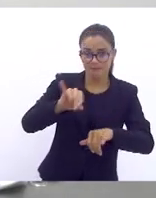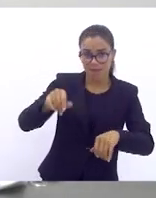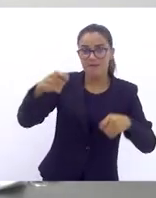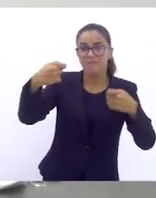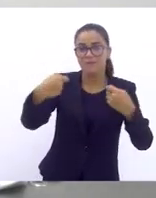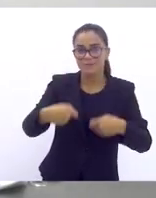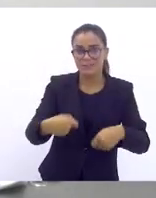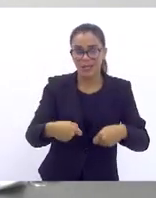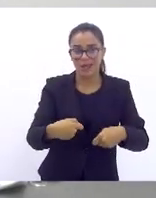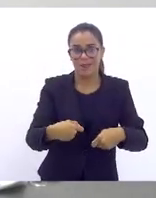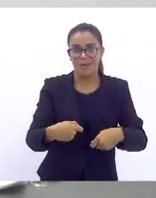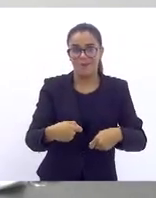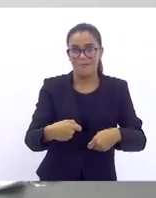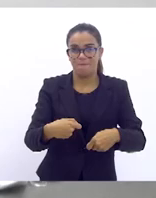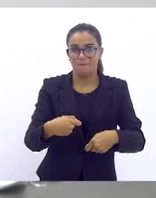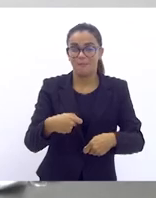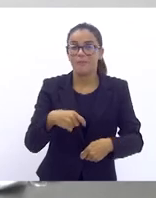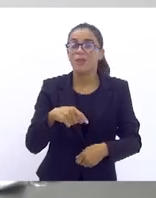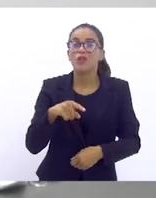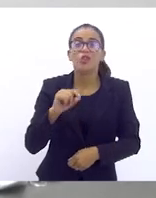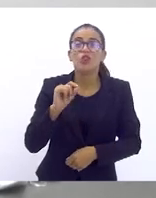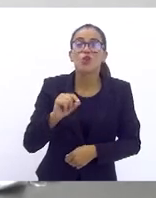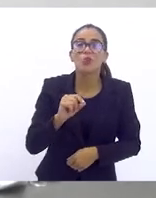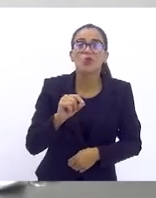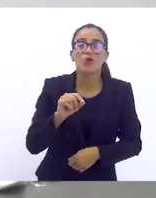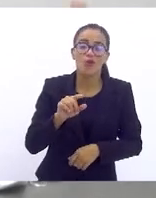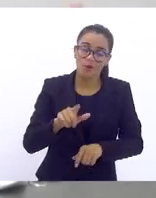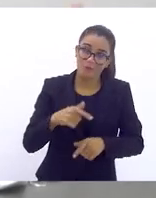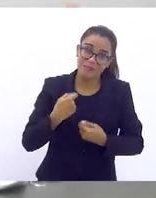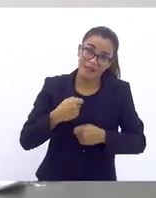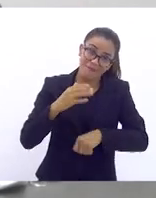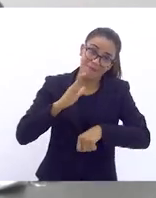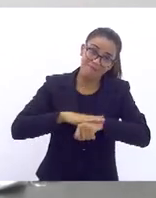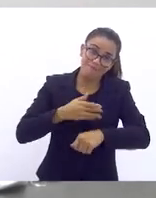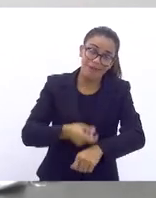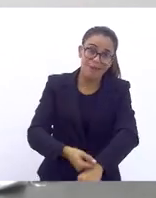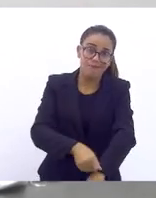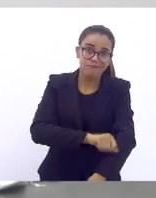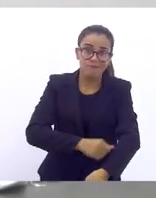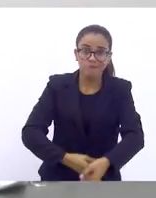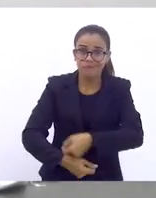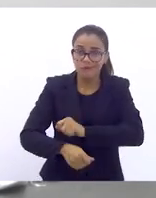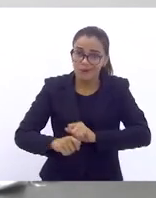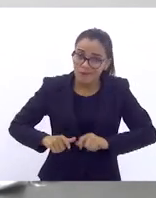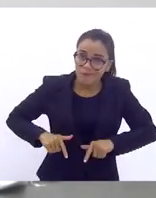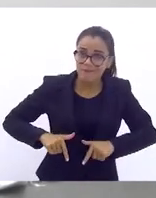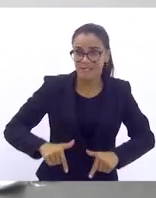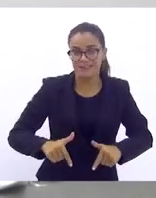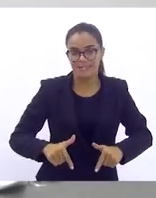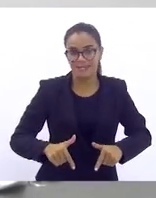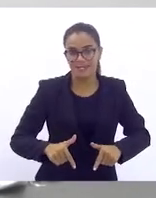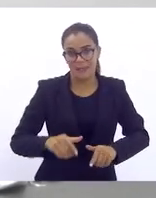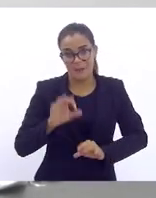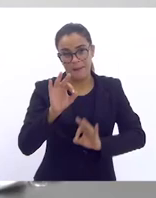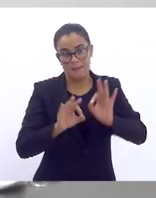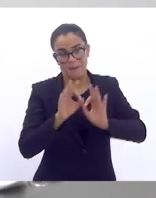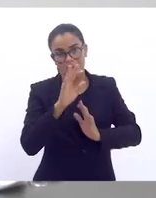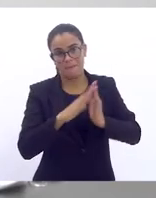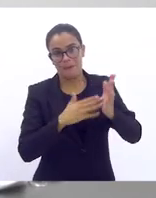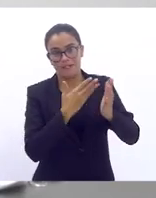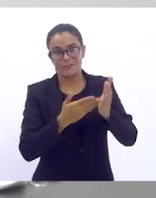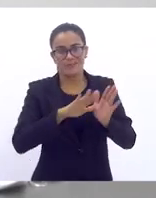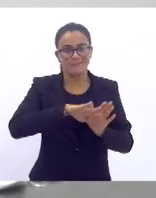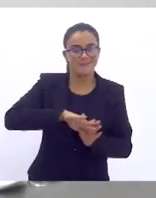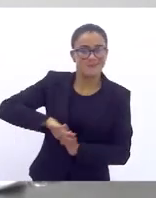entrou na fase do fazendeamento Mas o importante é fazer E o planejamento perdeu o